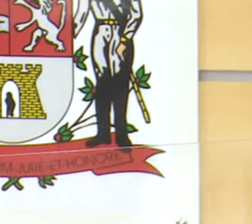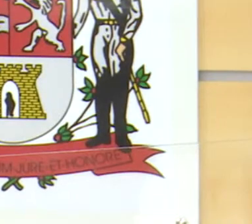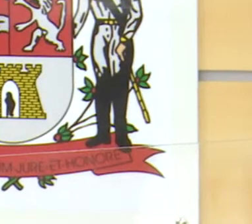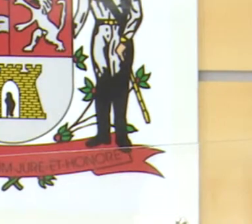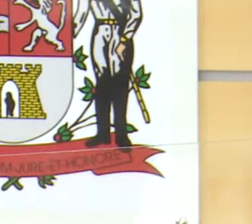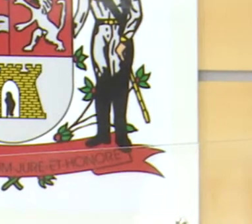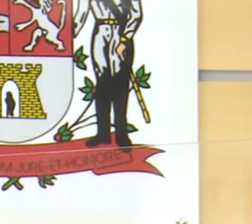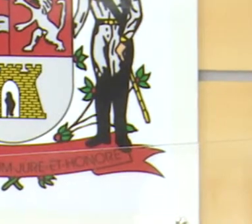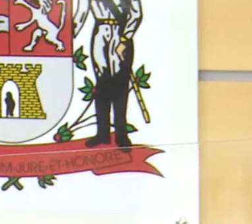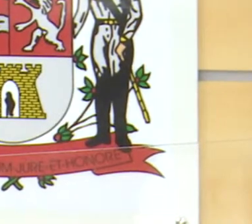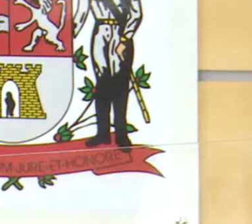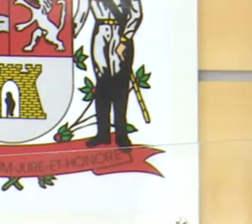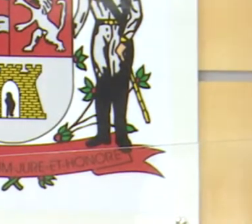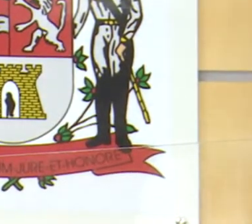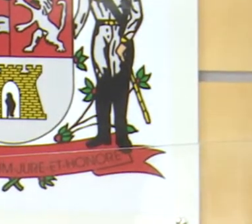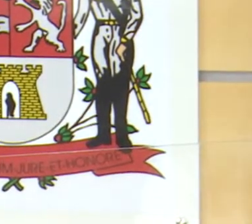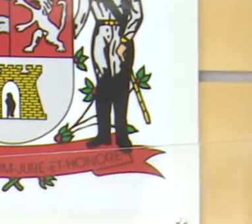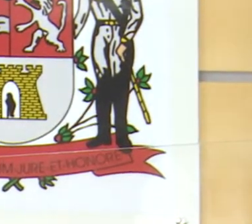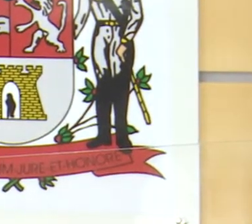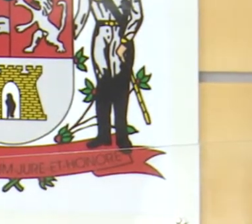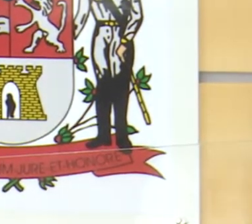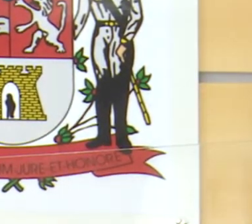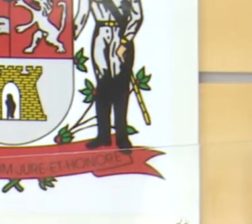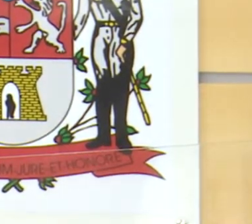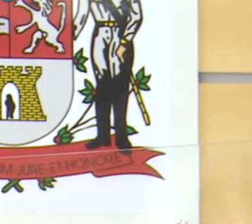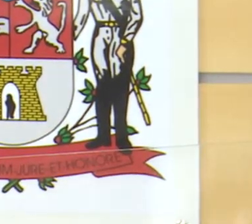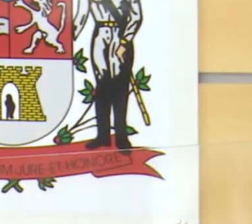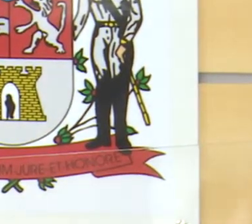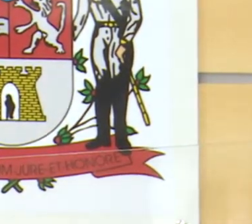E aí E aí